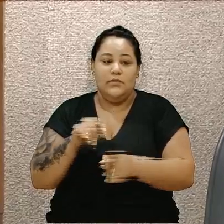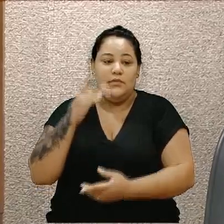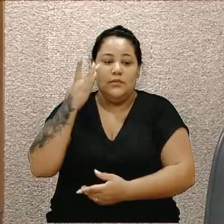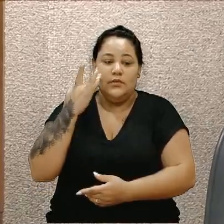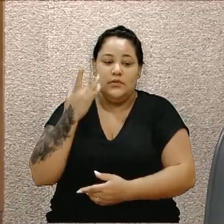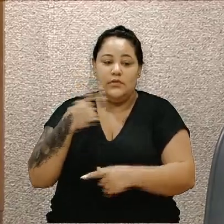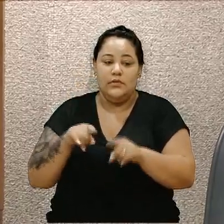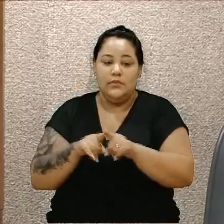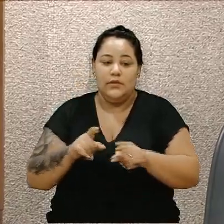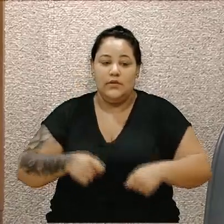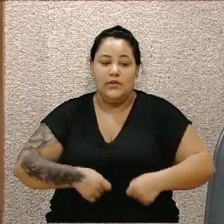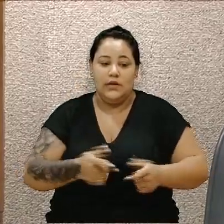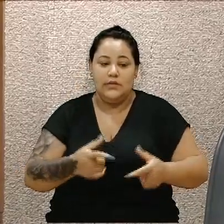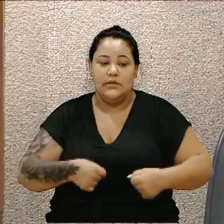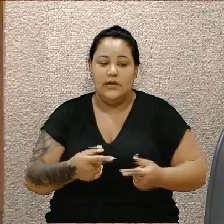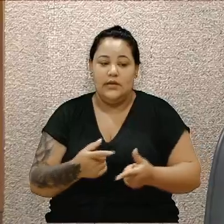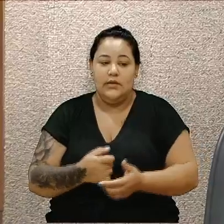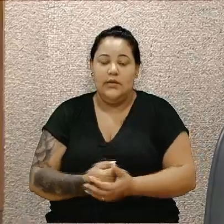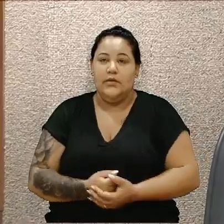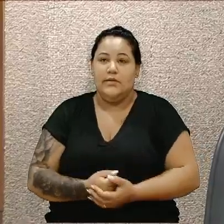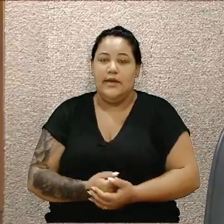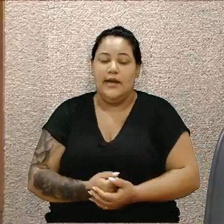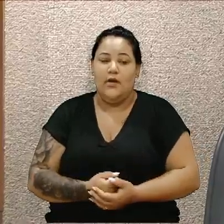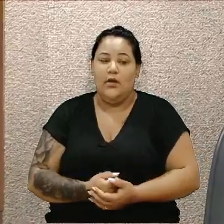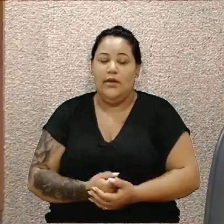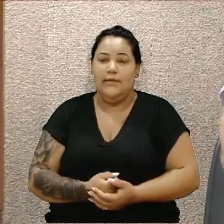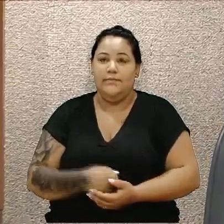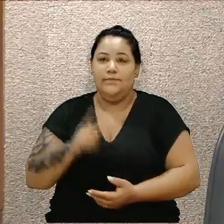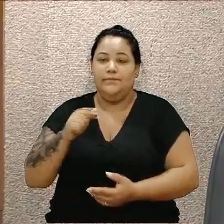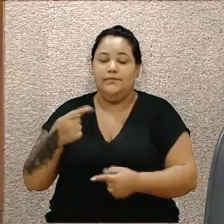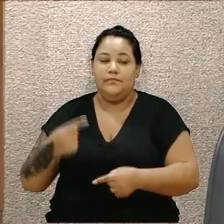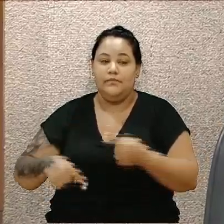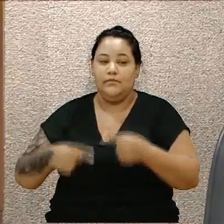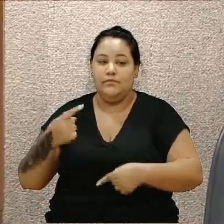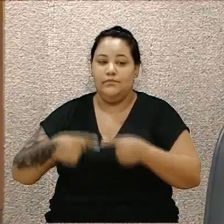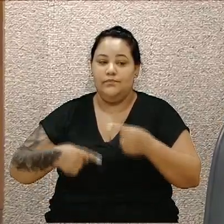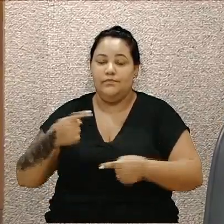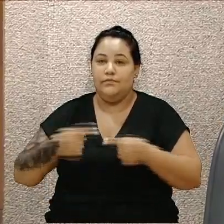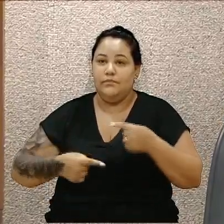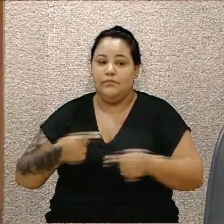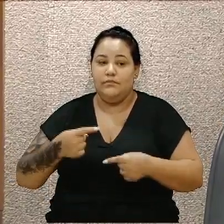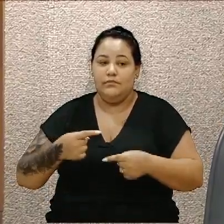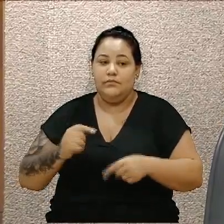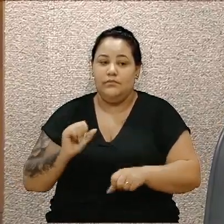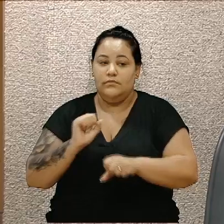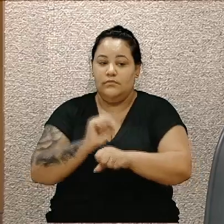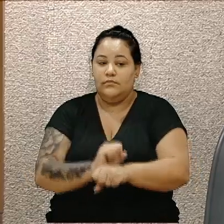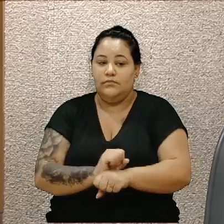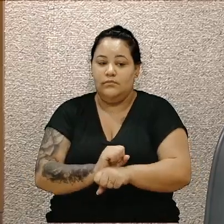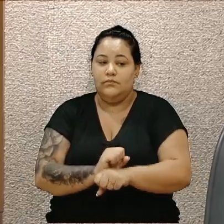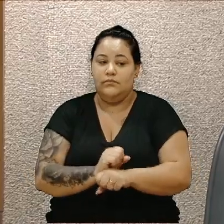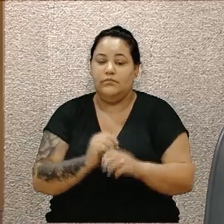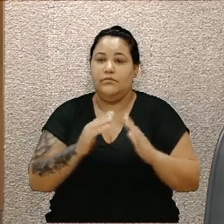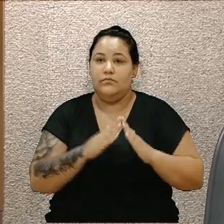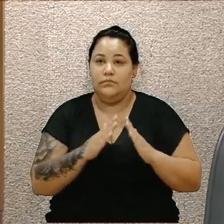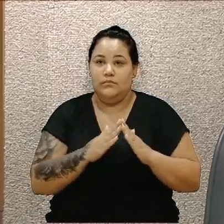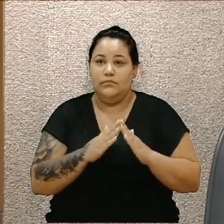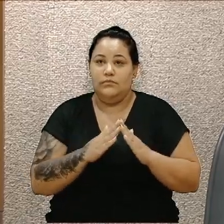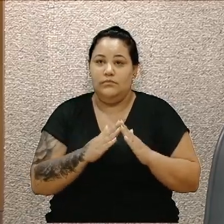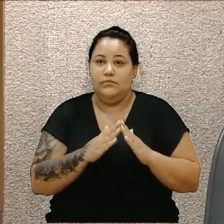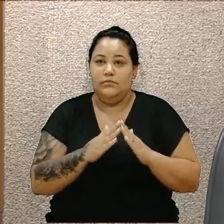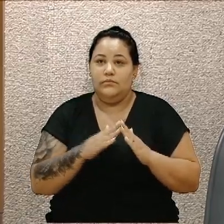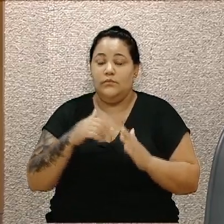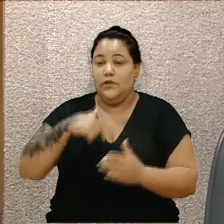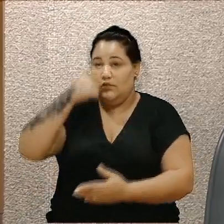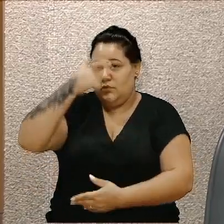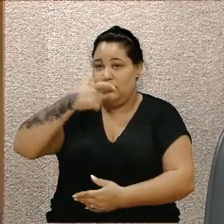e não sei o quê. Então, tu tinha toda uma discussão que travou muito essa casa, né, durante muito tempo. Eu acho, vereador